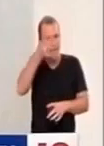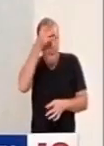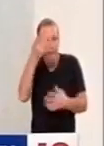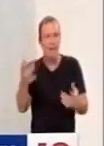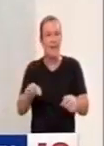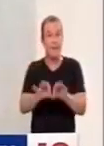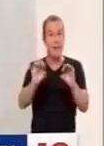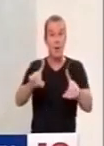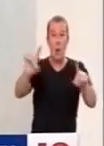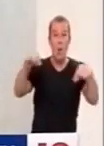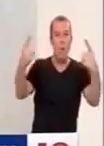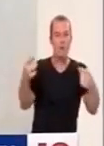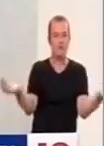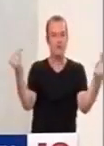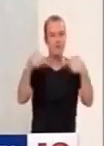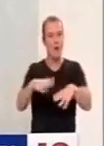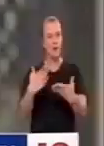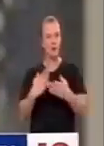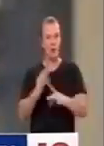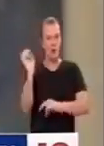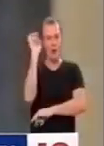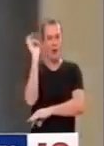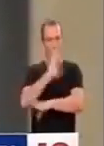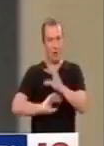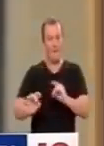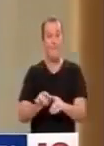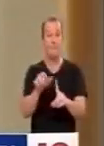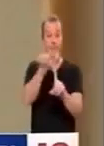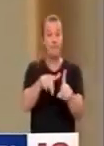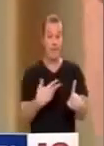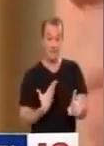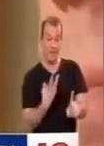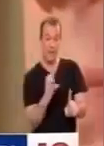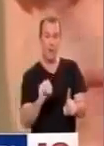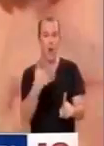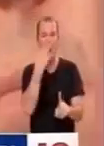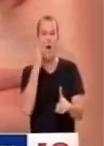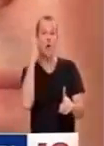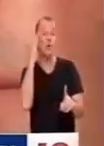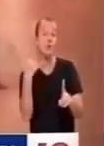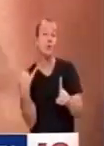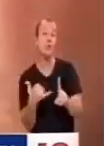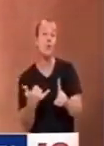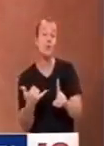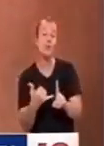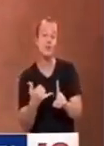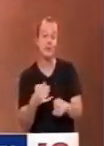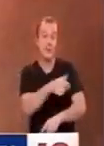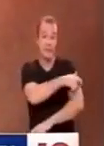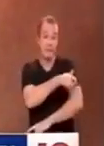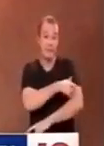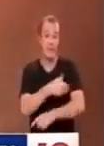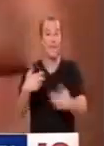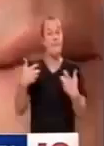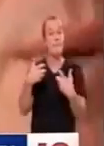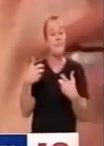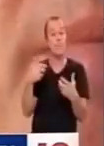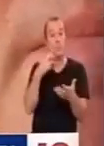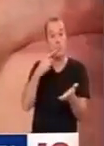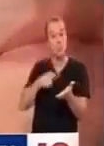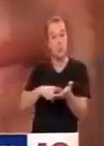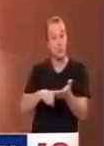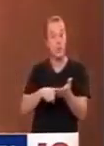os que passam no Colégio da Europa. Pedro Nurti é o número 2 da representação portuguesa em Bruxelas e um dos muitos